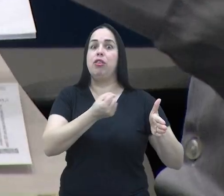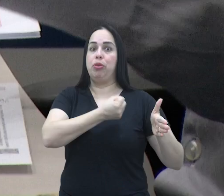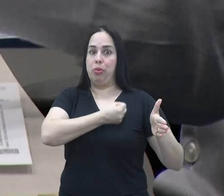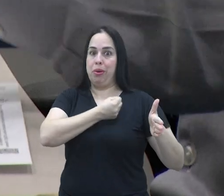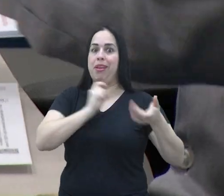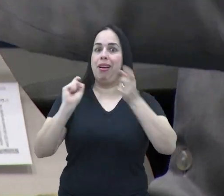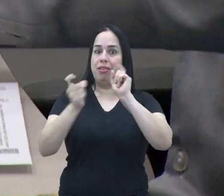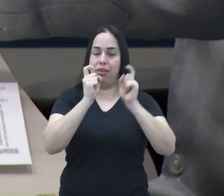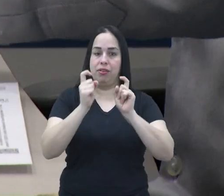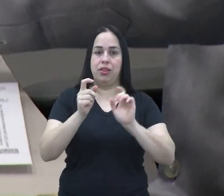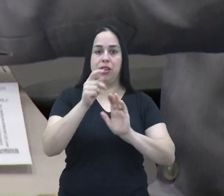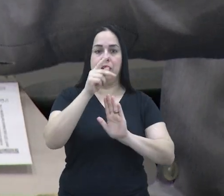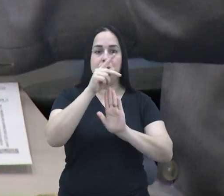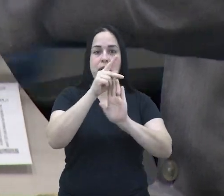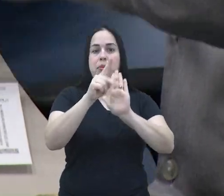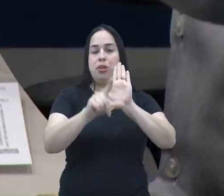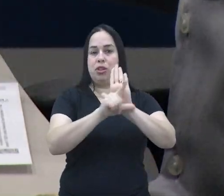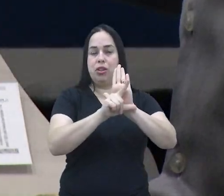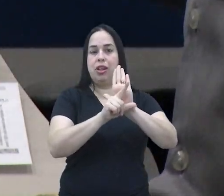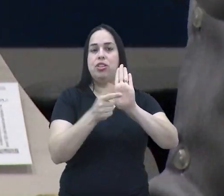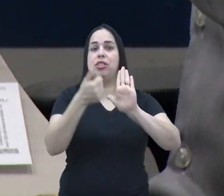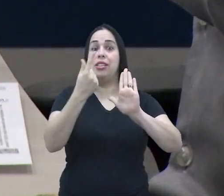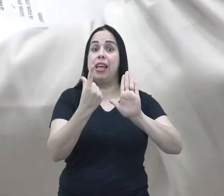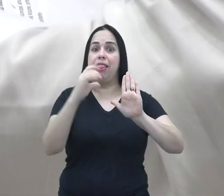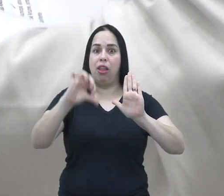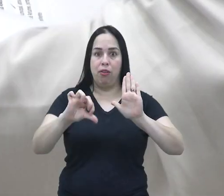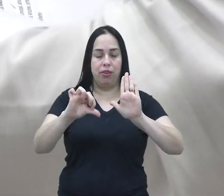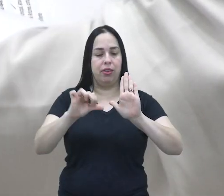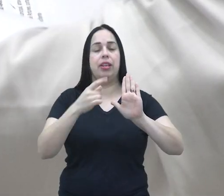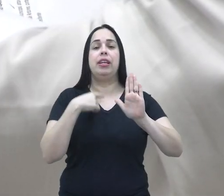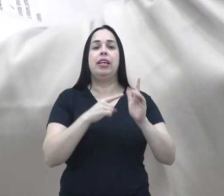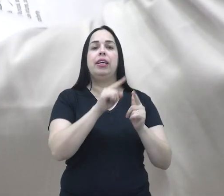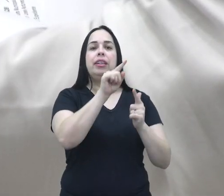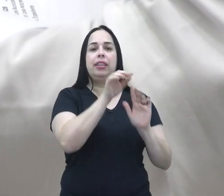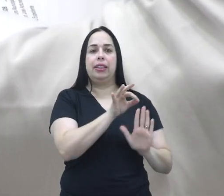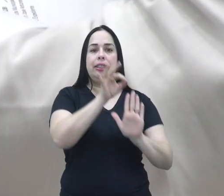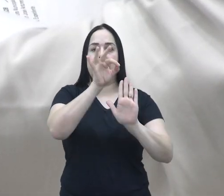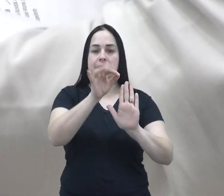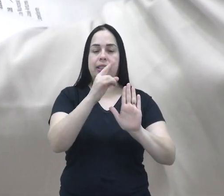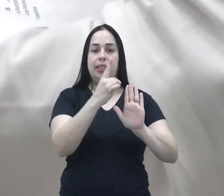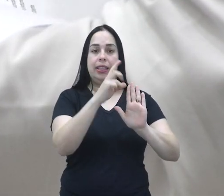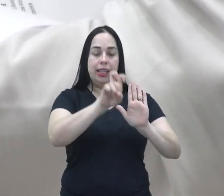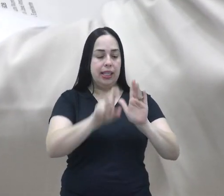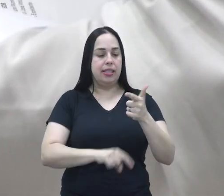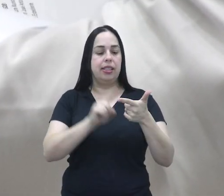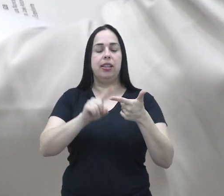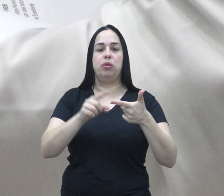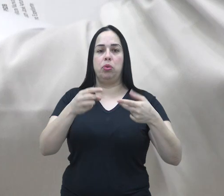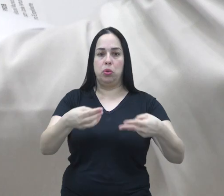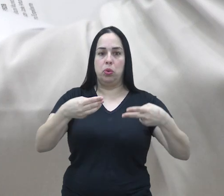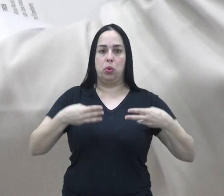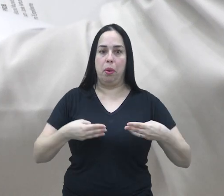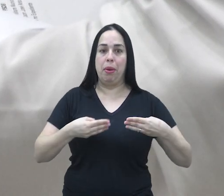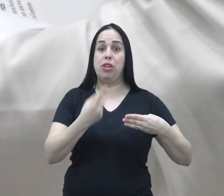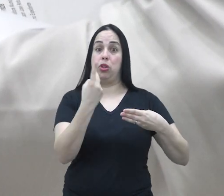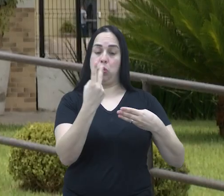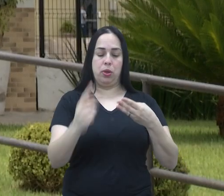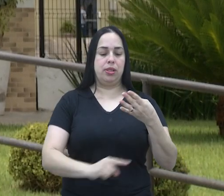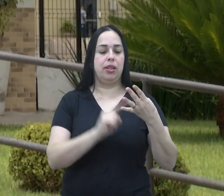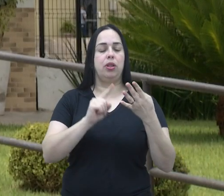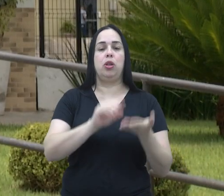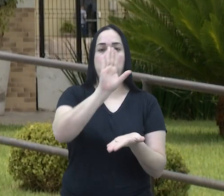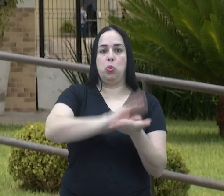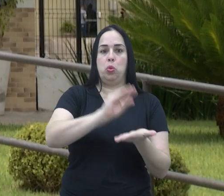ano, os vereadores aprovaram 19 documentos, dos quais 15 requerimentos, 2 moções e 2 atas.